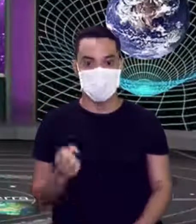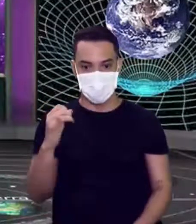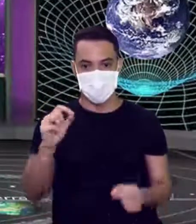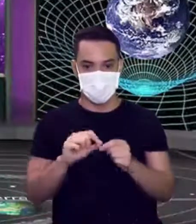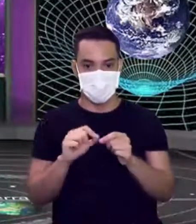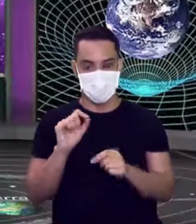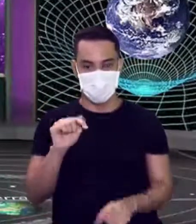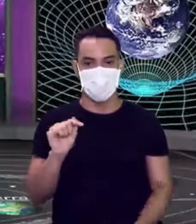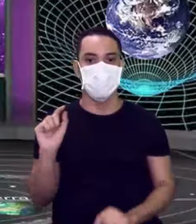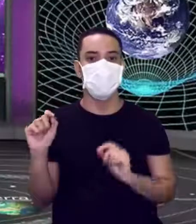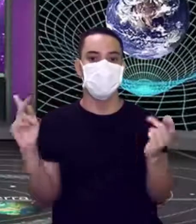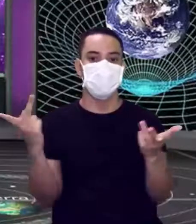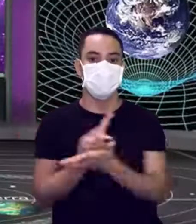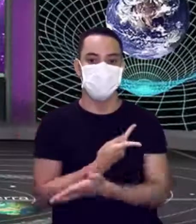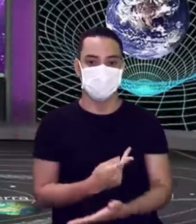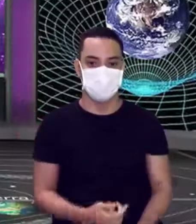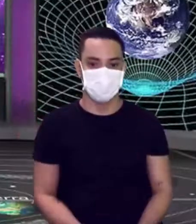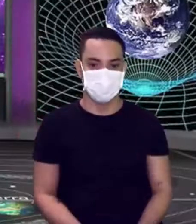tocar,